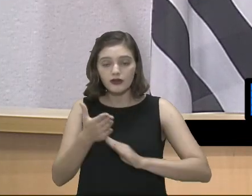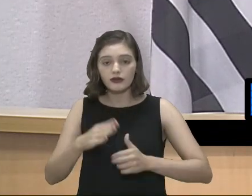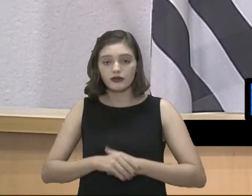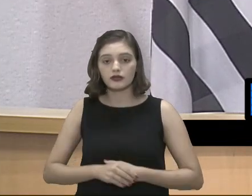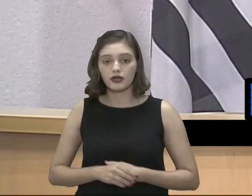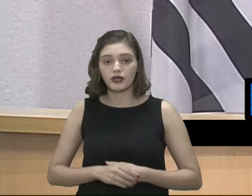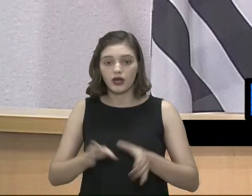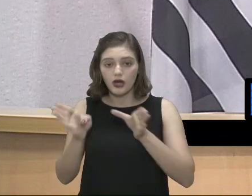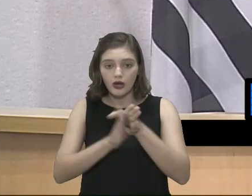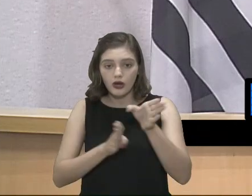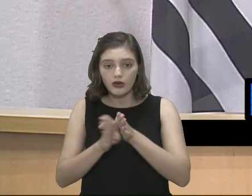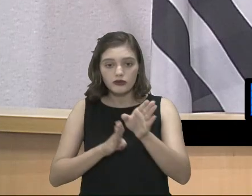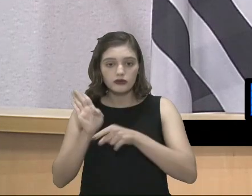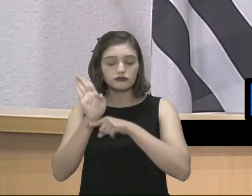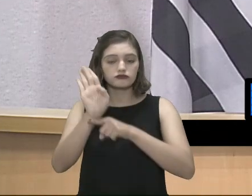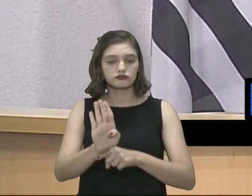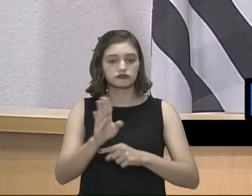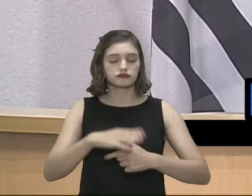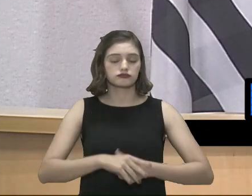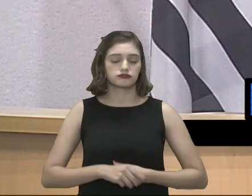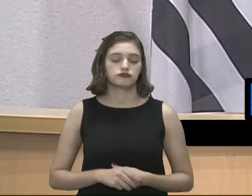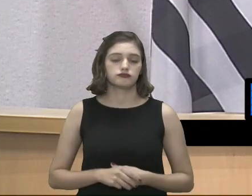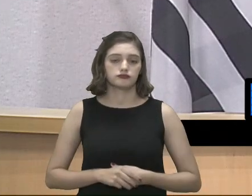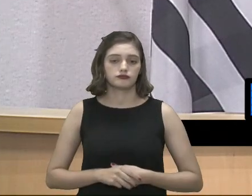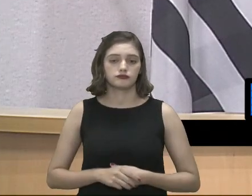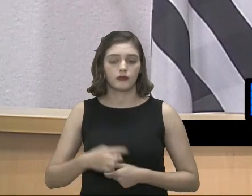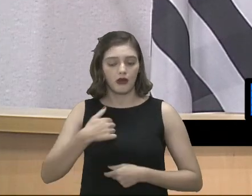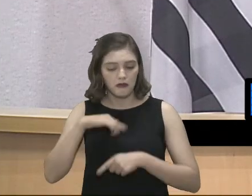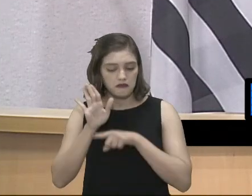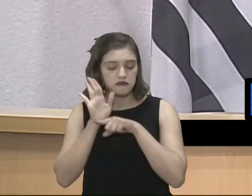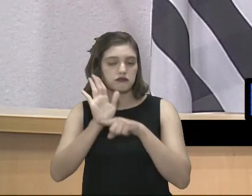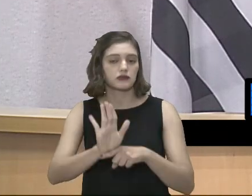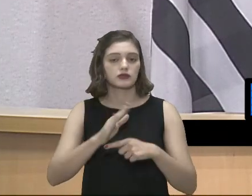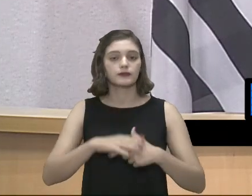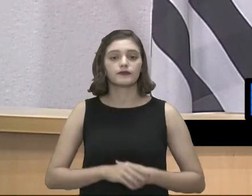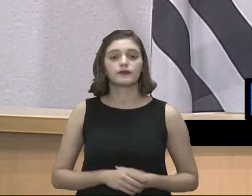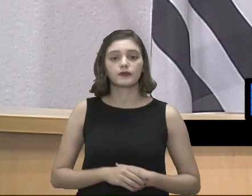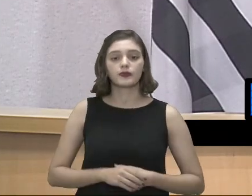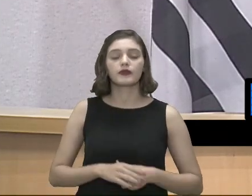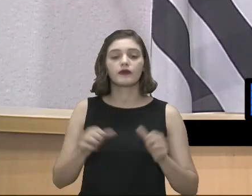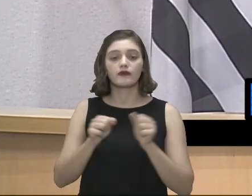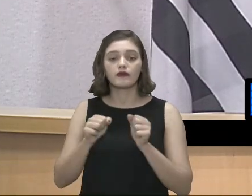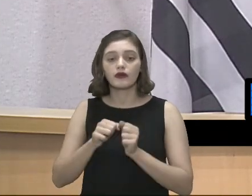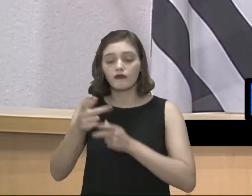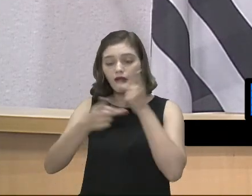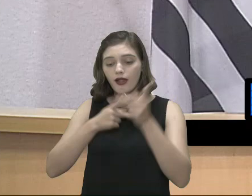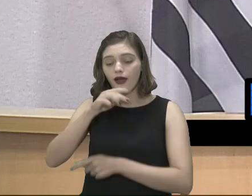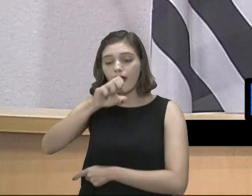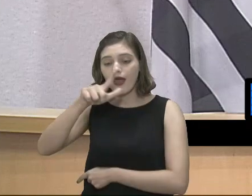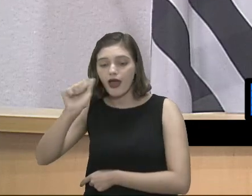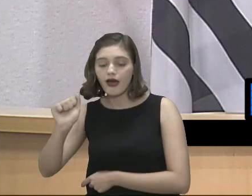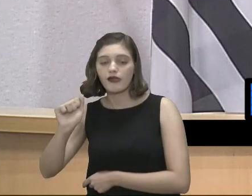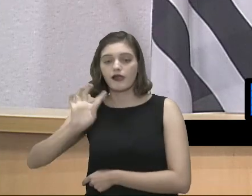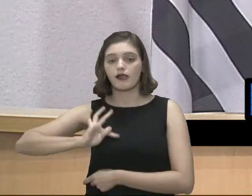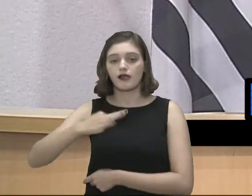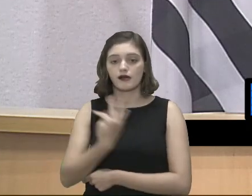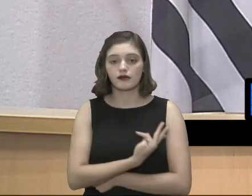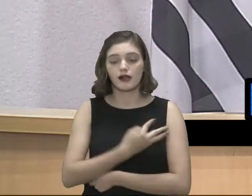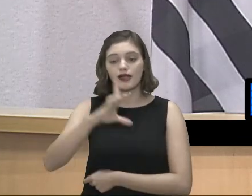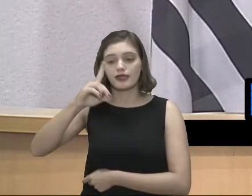uma assistência. Eu dou uma assistência. Vai tratar a travesti, chama de ela,